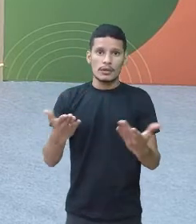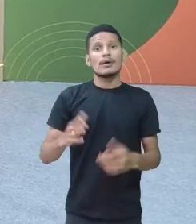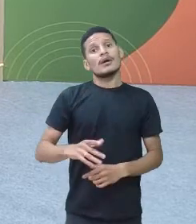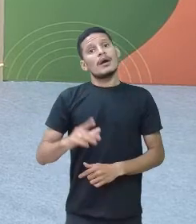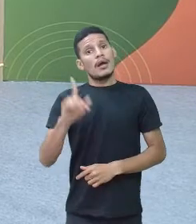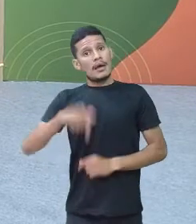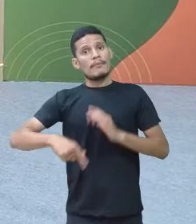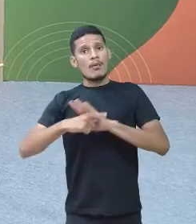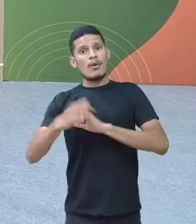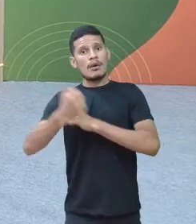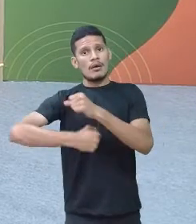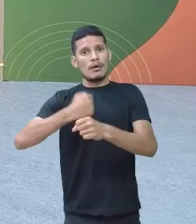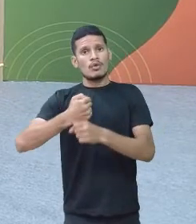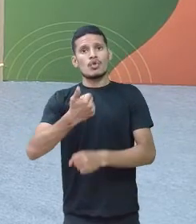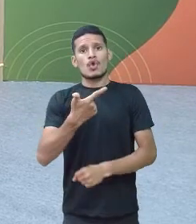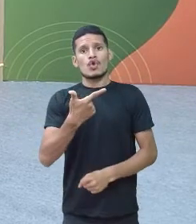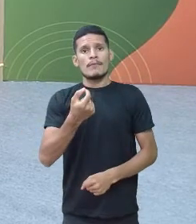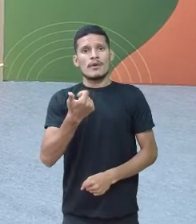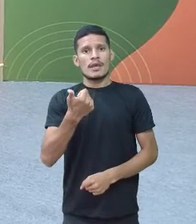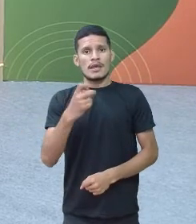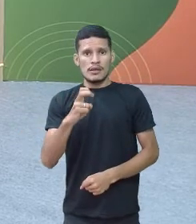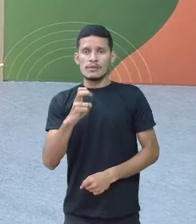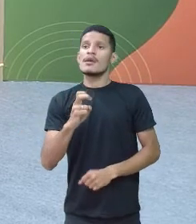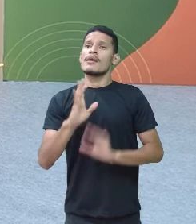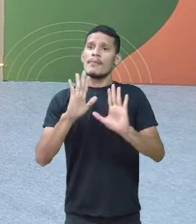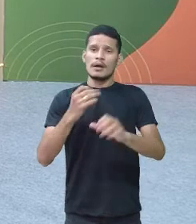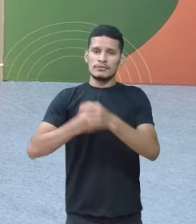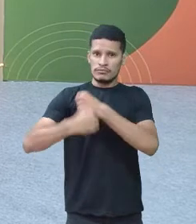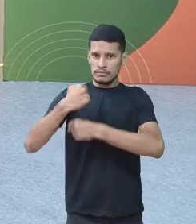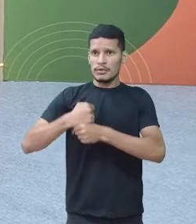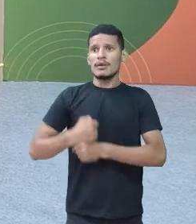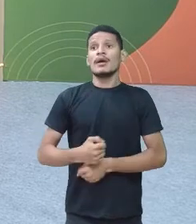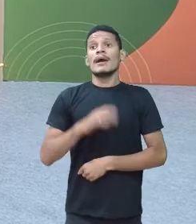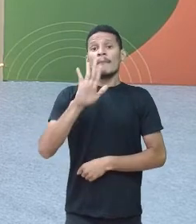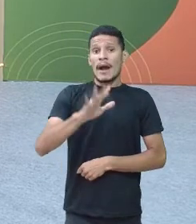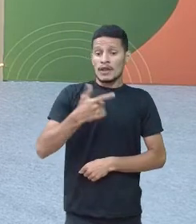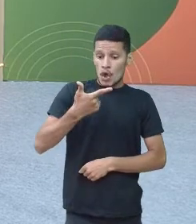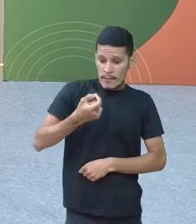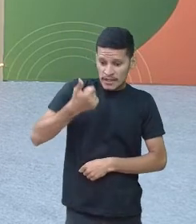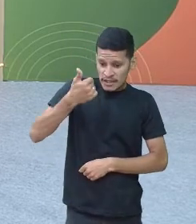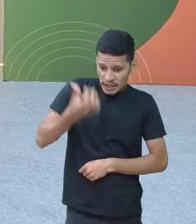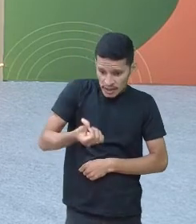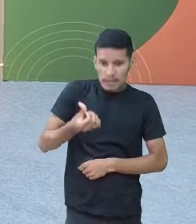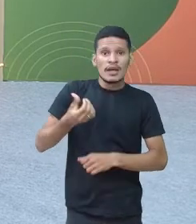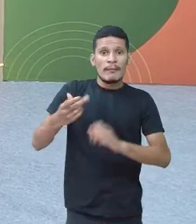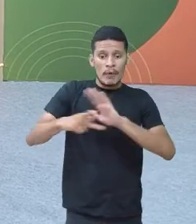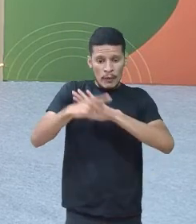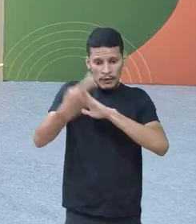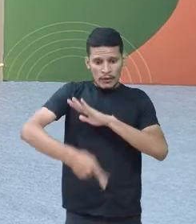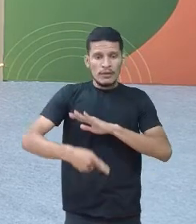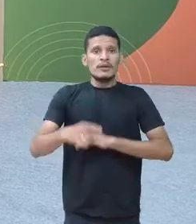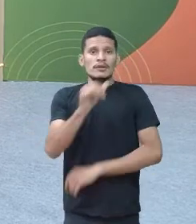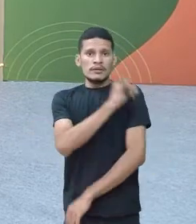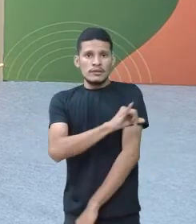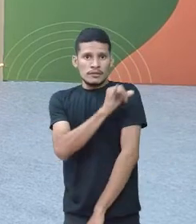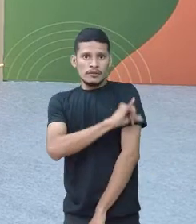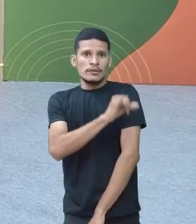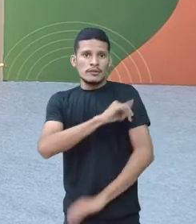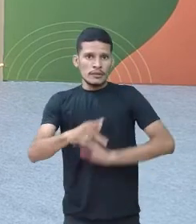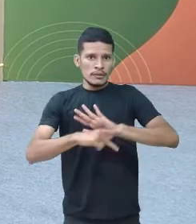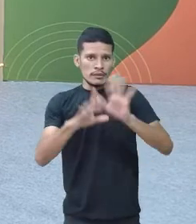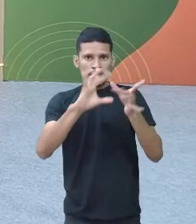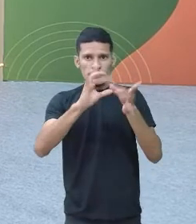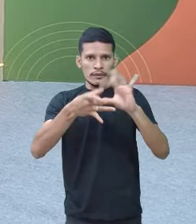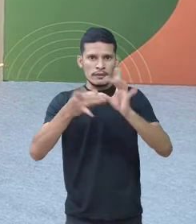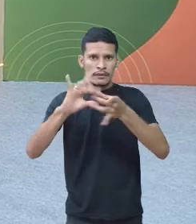em 2015, né? E aí, quando foi no ano de 2016, nos Jogos do Rio, né? Na Olimpíada que teve no Rio de